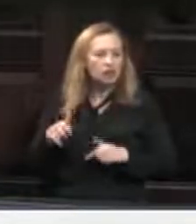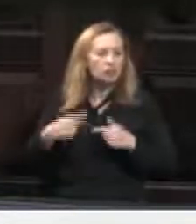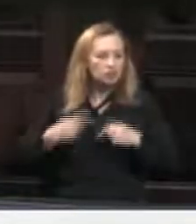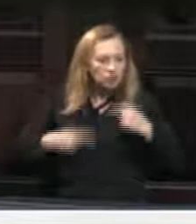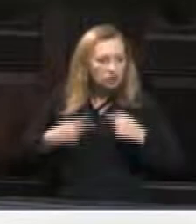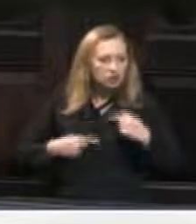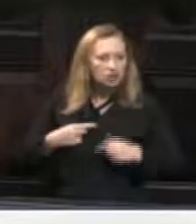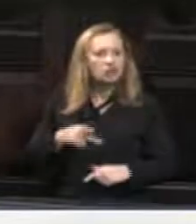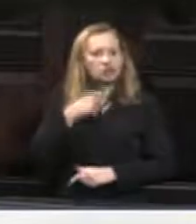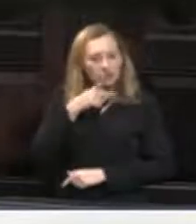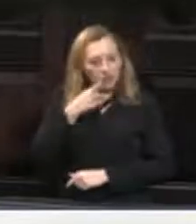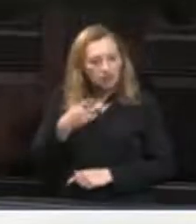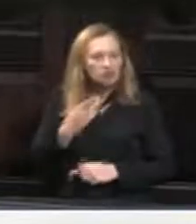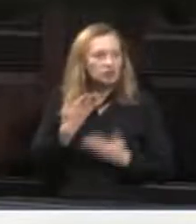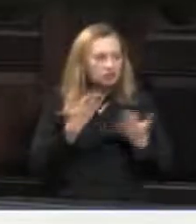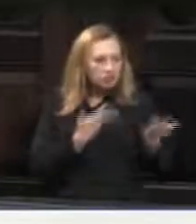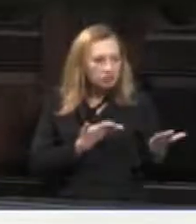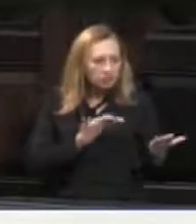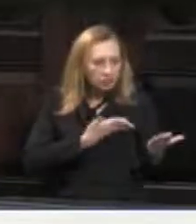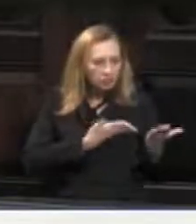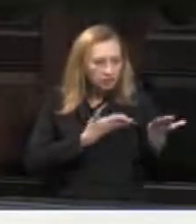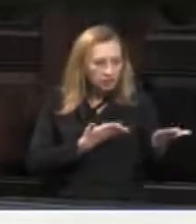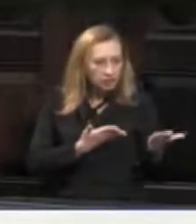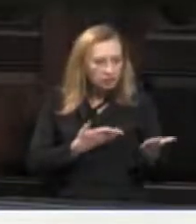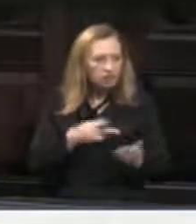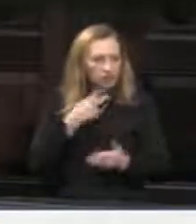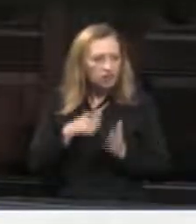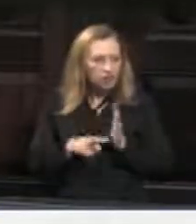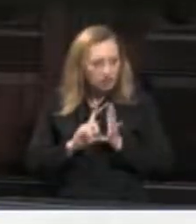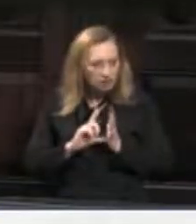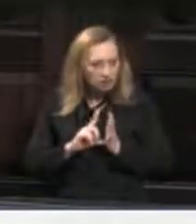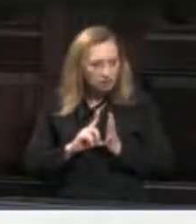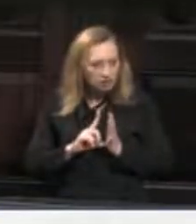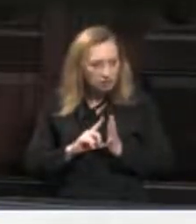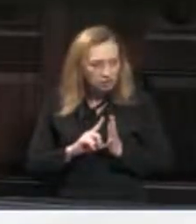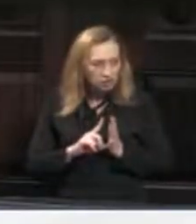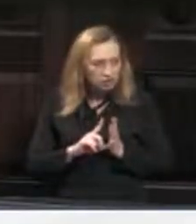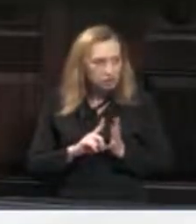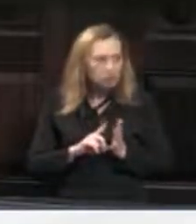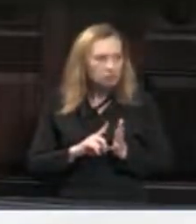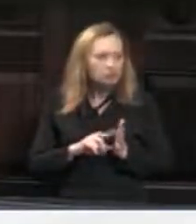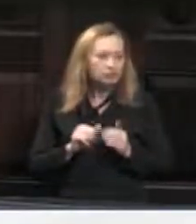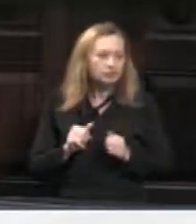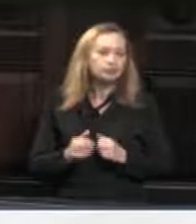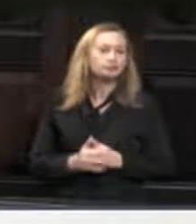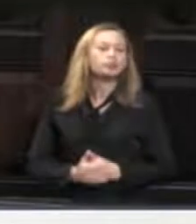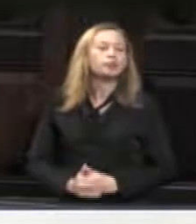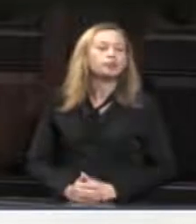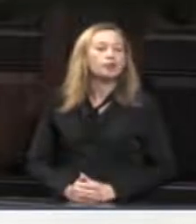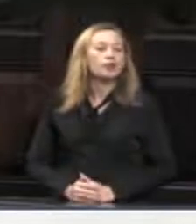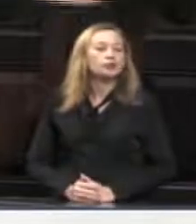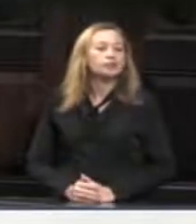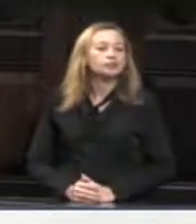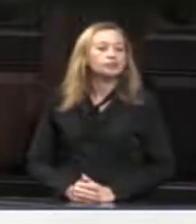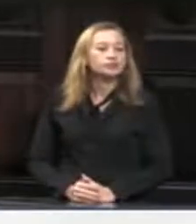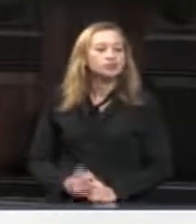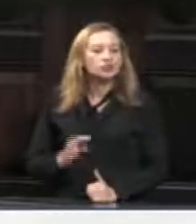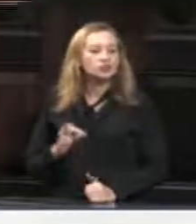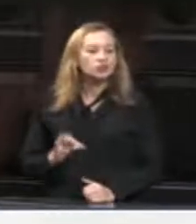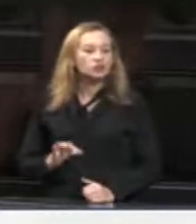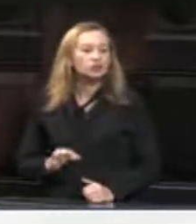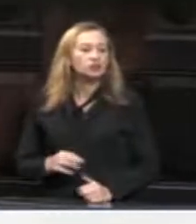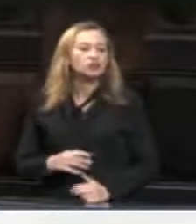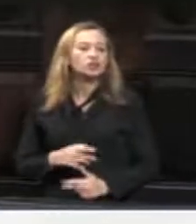fiz menção a Vossa Excelência, tínhamos conversado depois, portanto fiz menção ao deputado João Willis, que eu conheço muito bem, cujo mandato acompanhei em